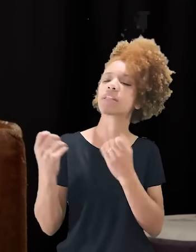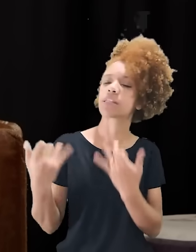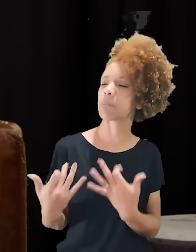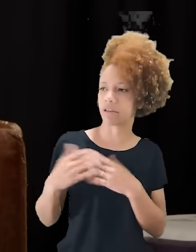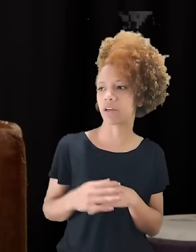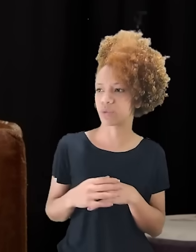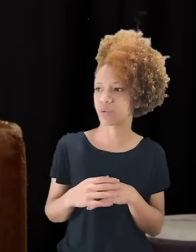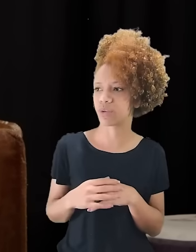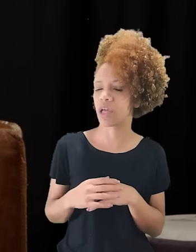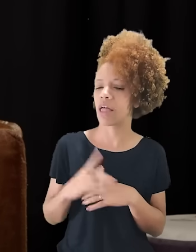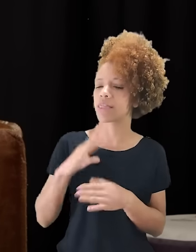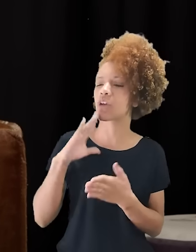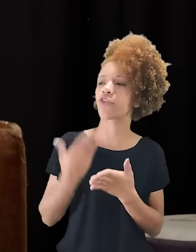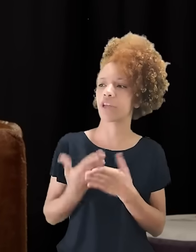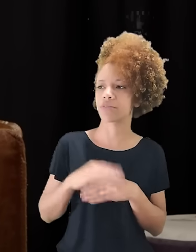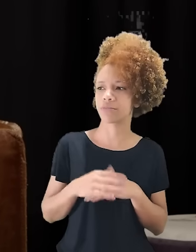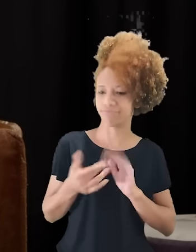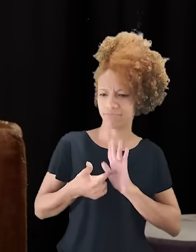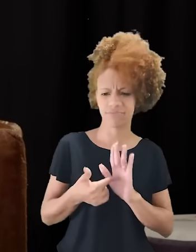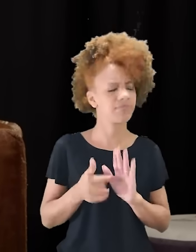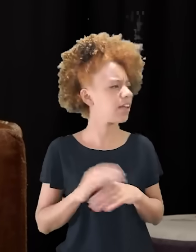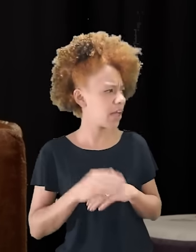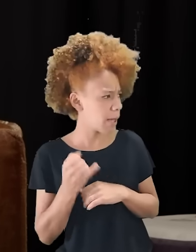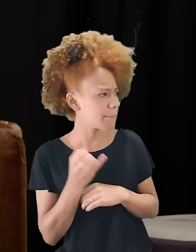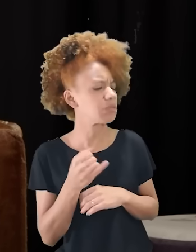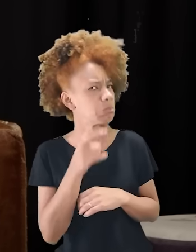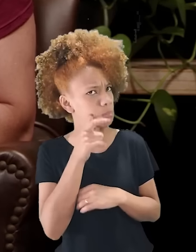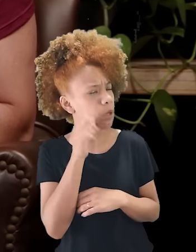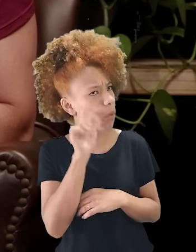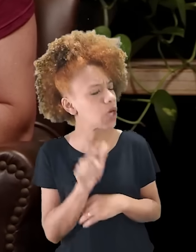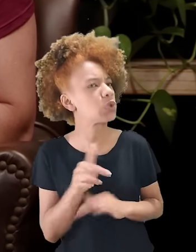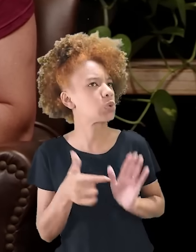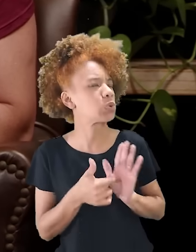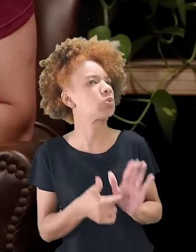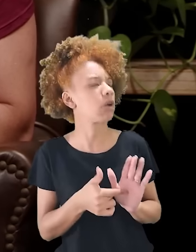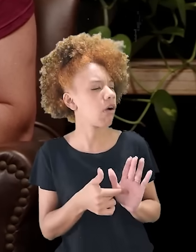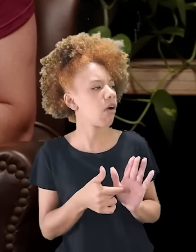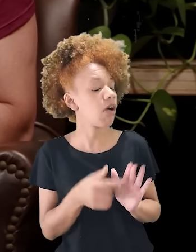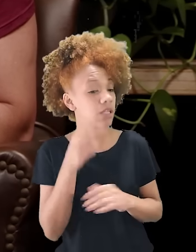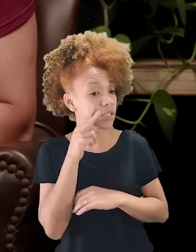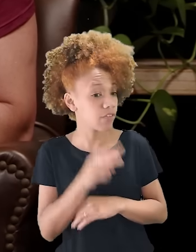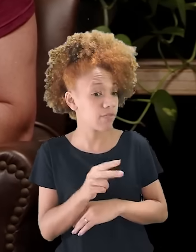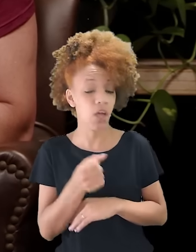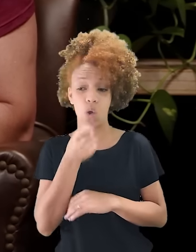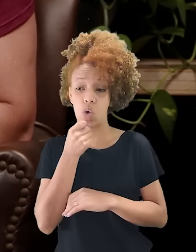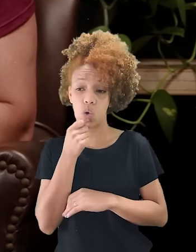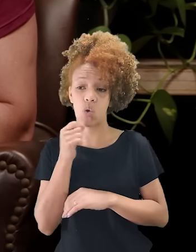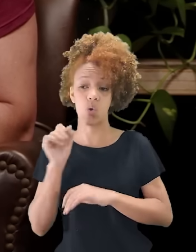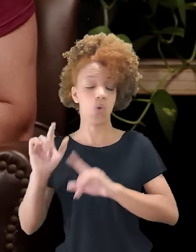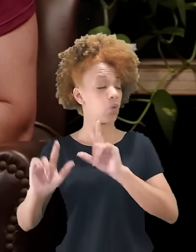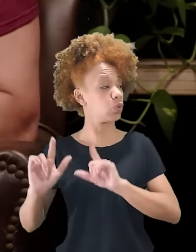no que você tá falando com transmite confiança para pessoa sabe interessante O azul realmente transmite credibilidade cont tanto que você vai ver os os